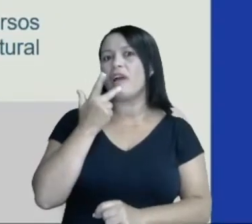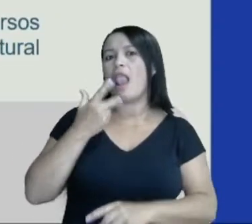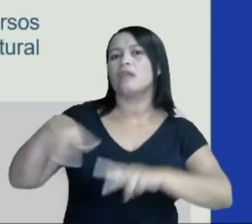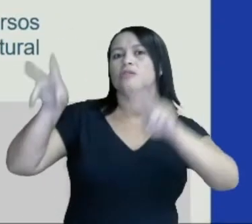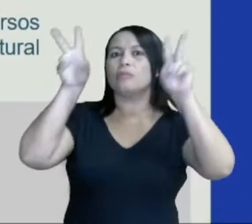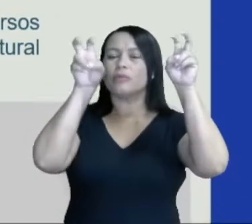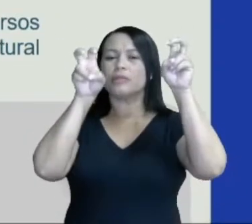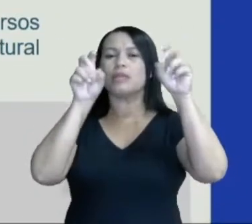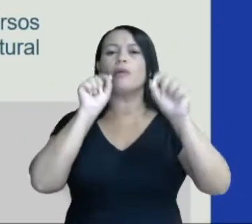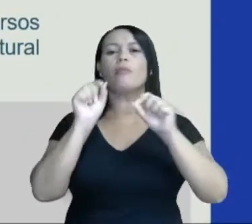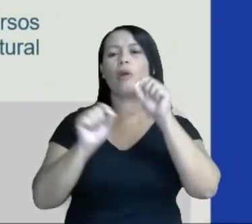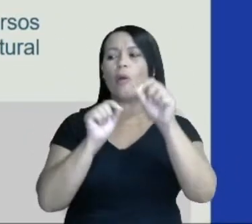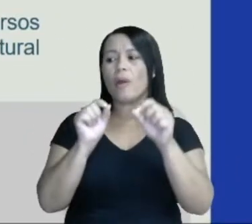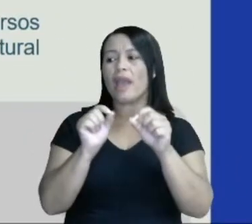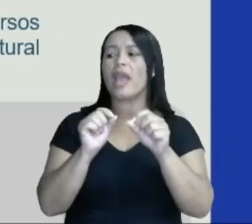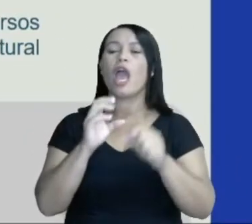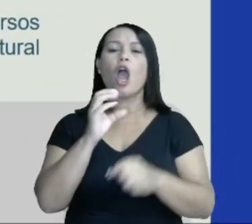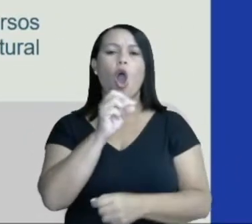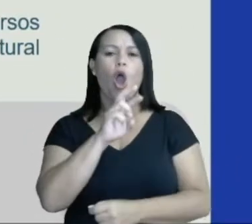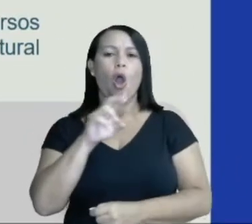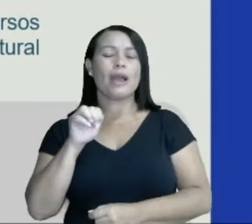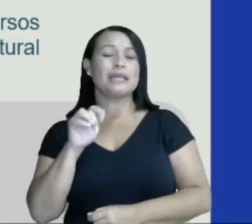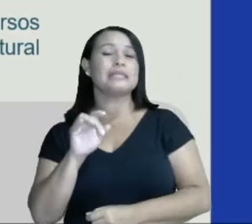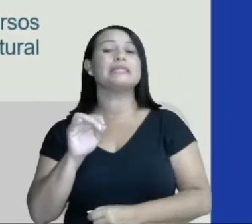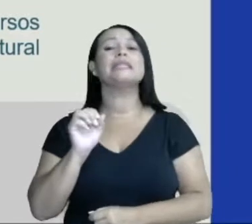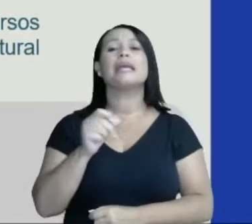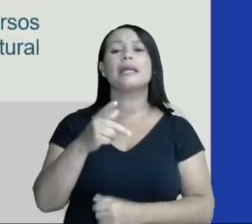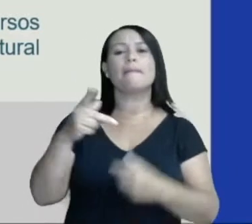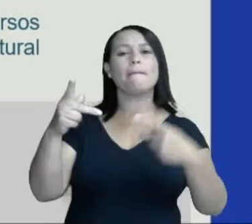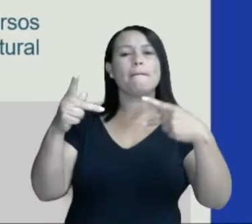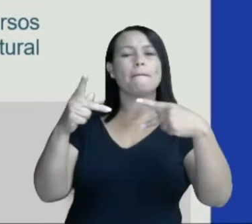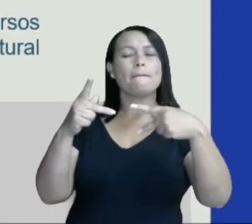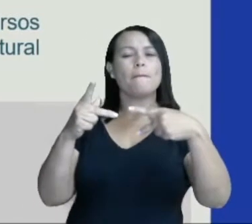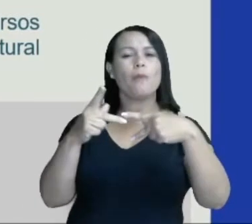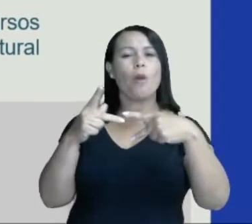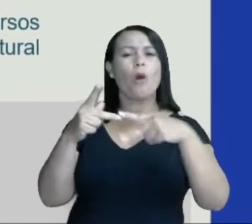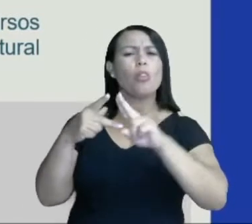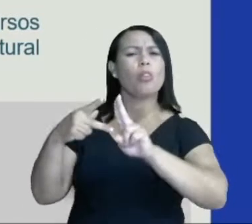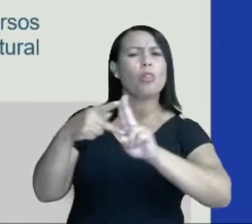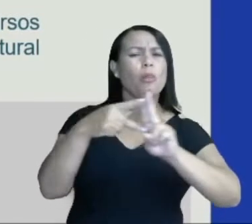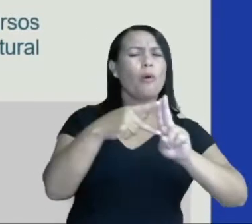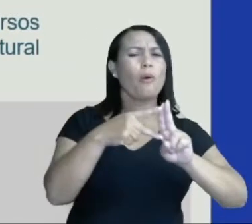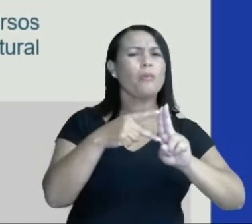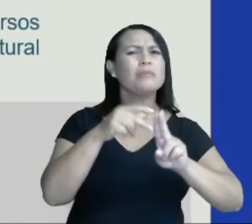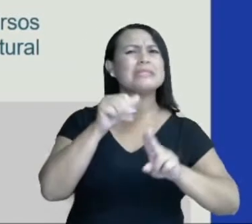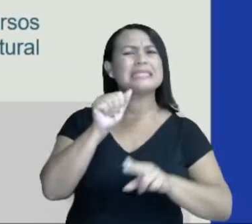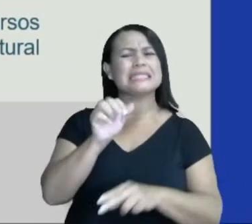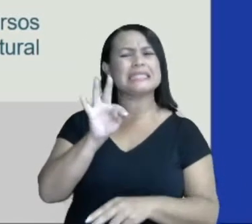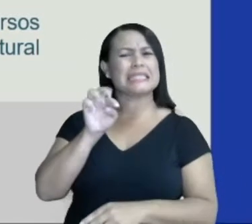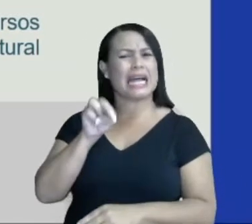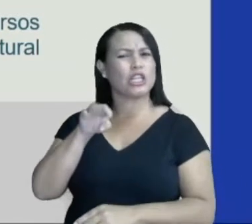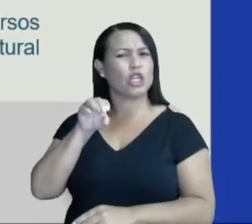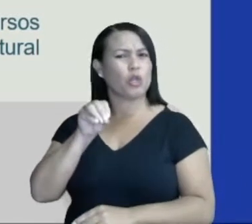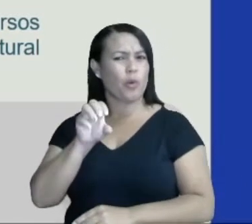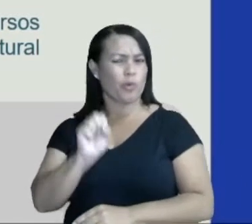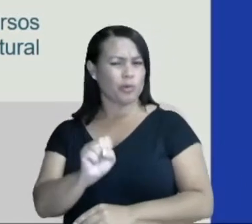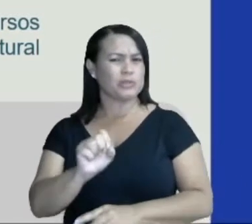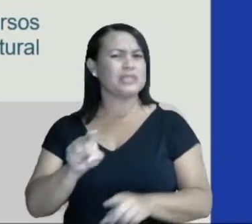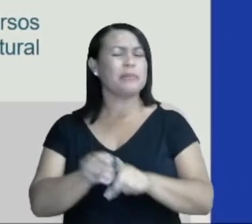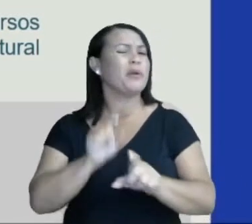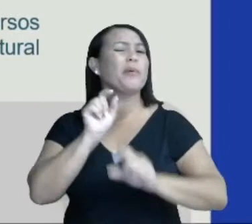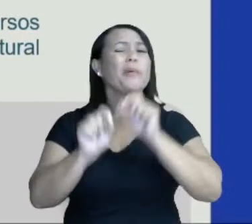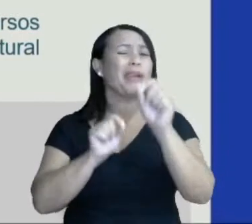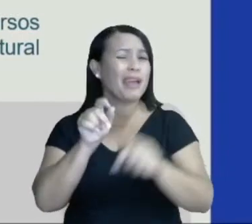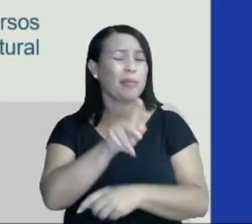sobre concorrência de pronomes átonos e leísmo. Professora, que danado a concorrência de pronomes átonos? A gente